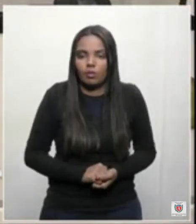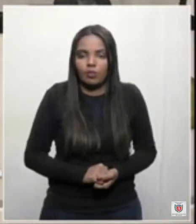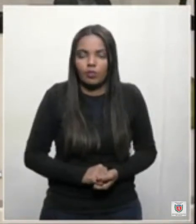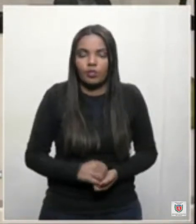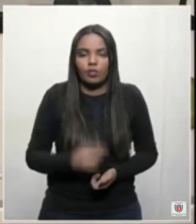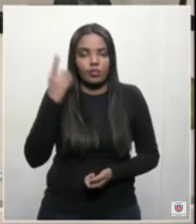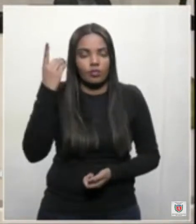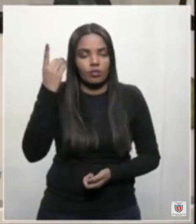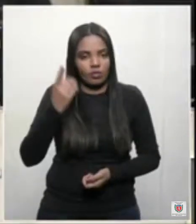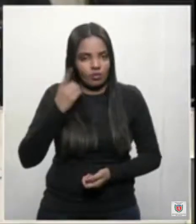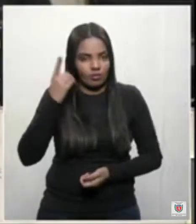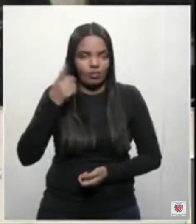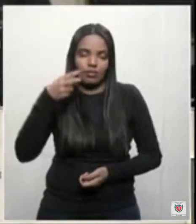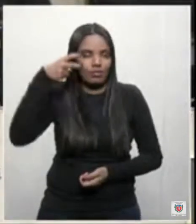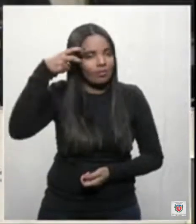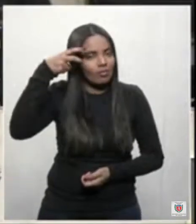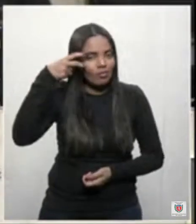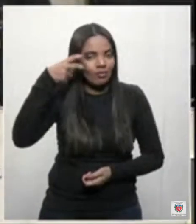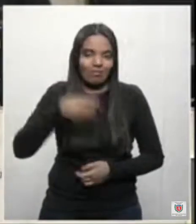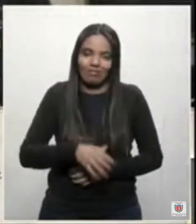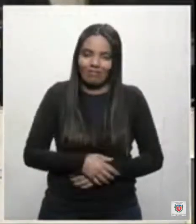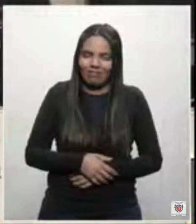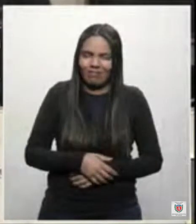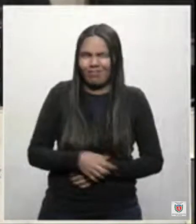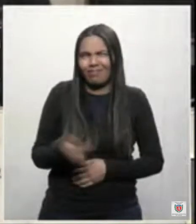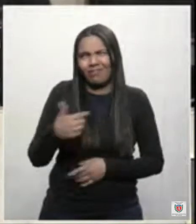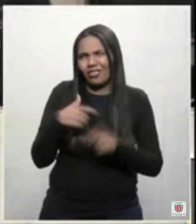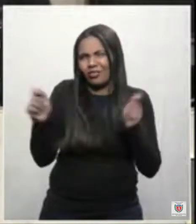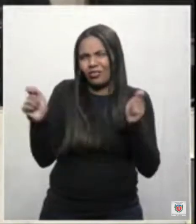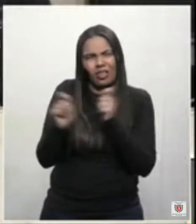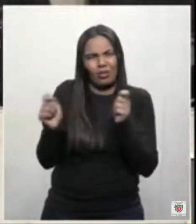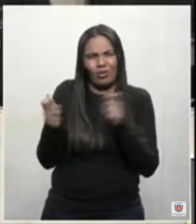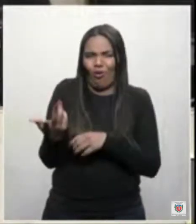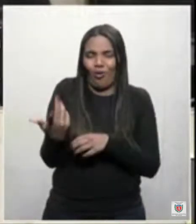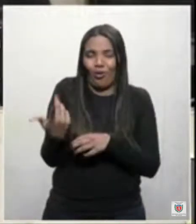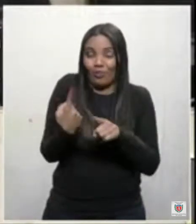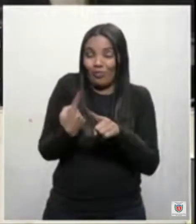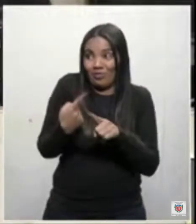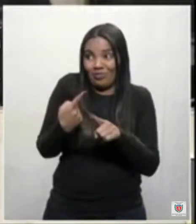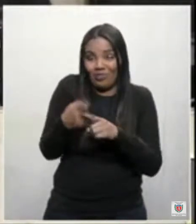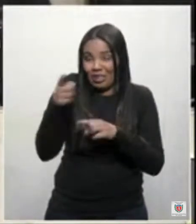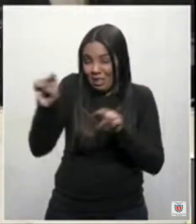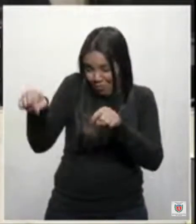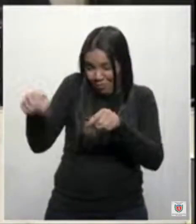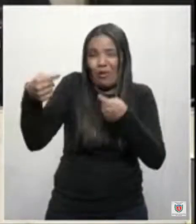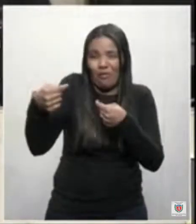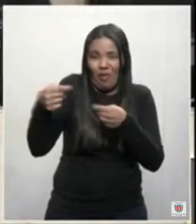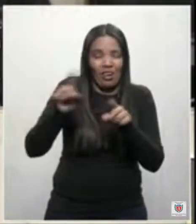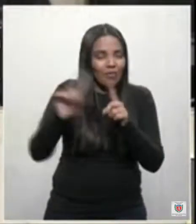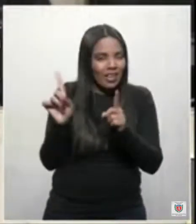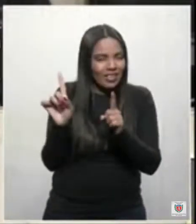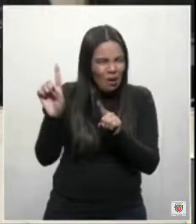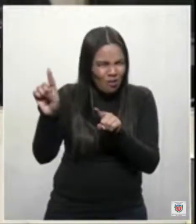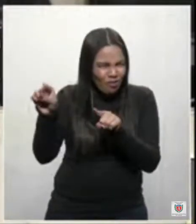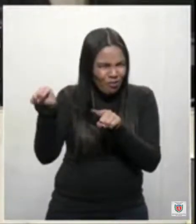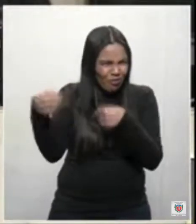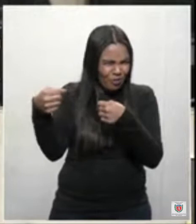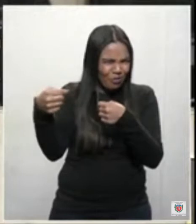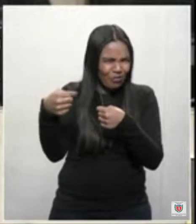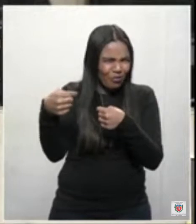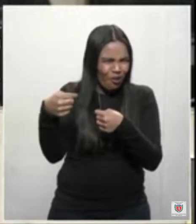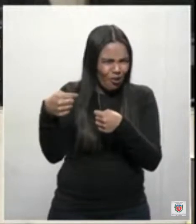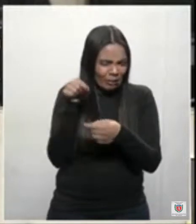Deputado Arilson, eu adoro falar, porque o senhor provoca, mas provoca